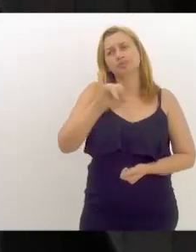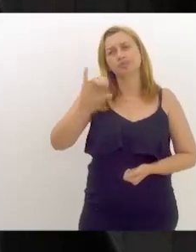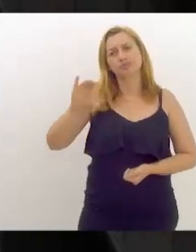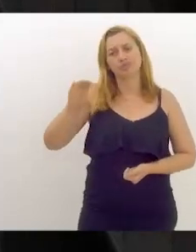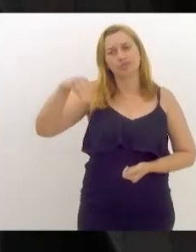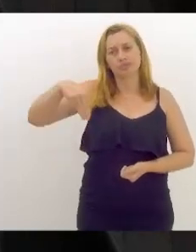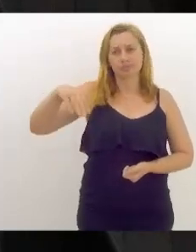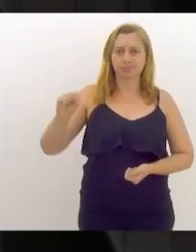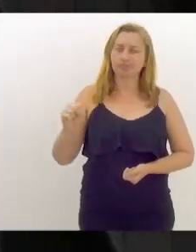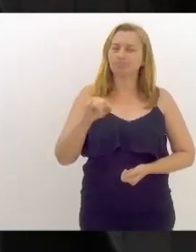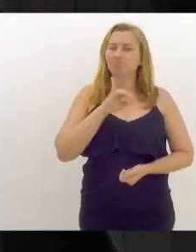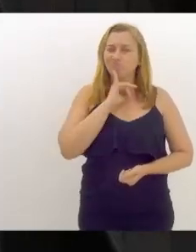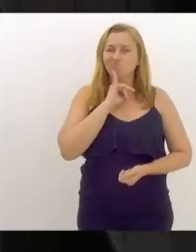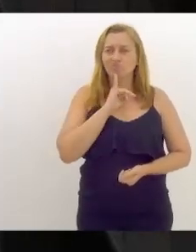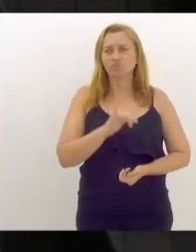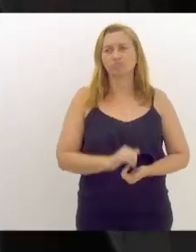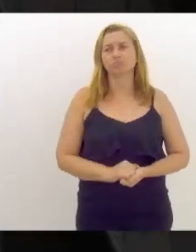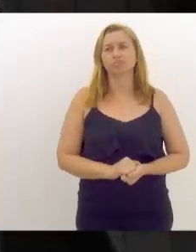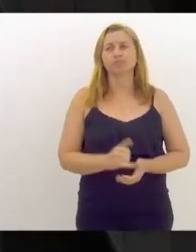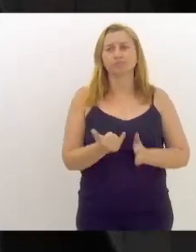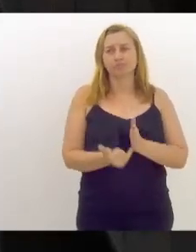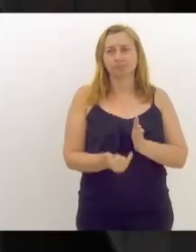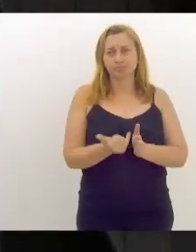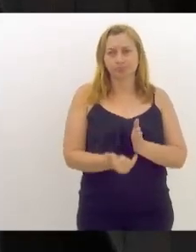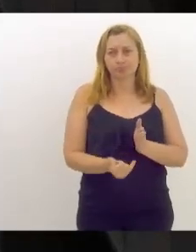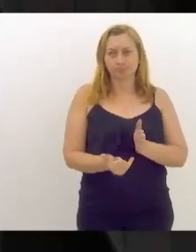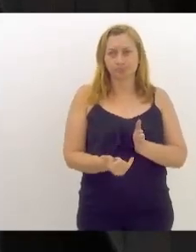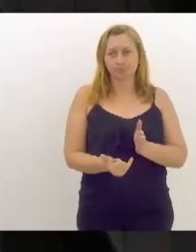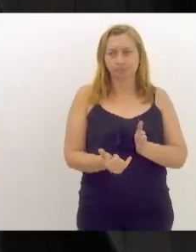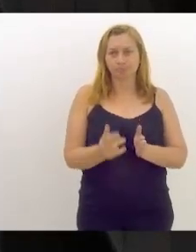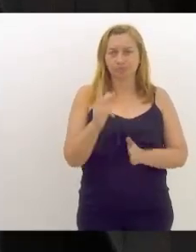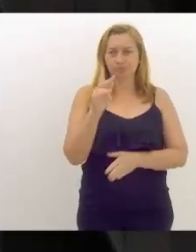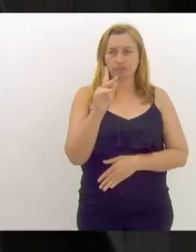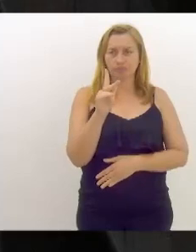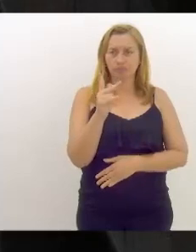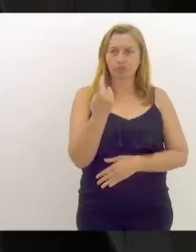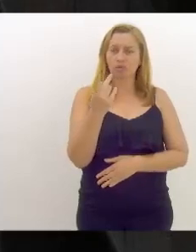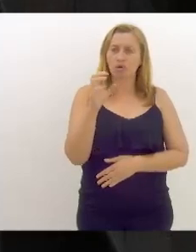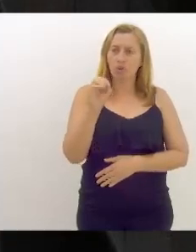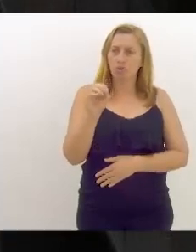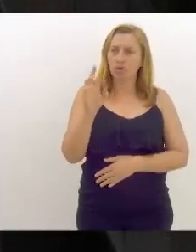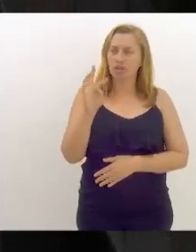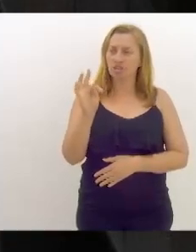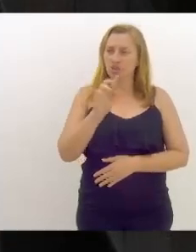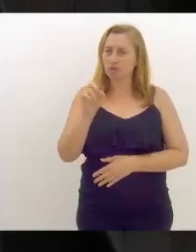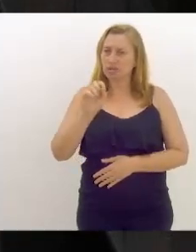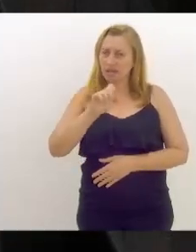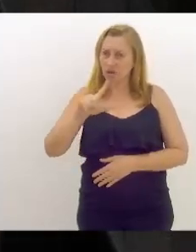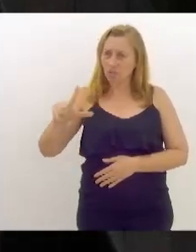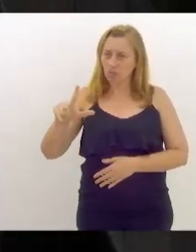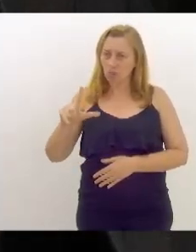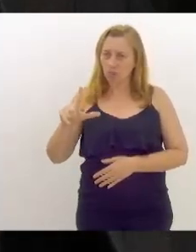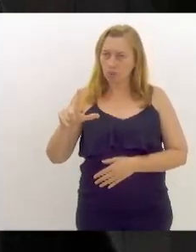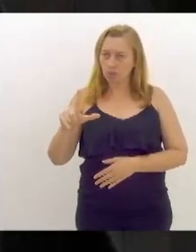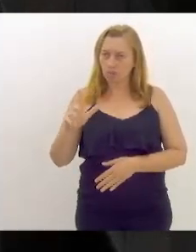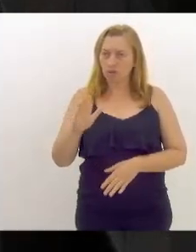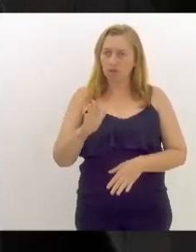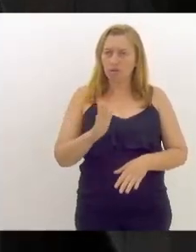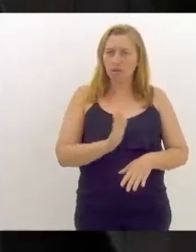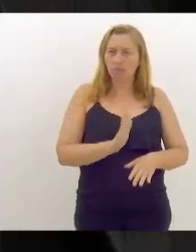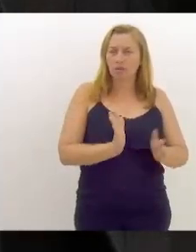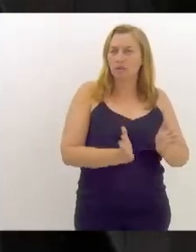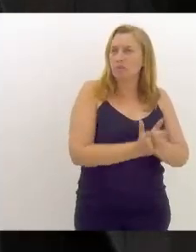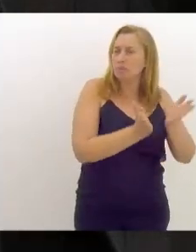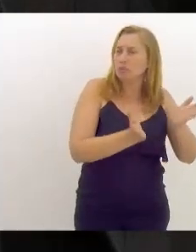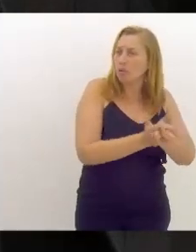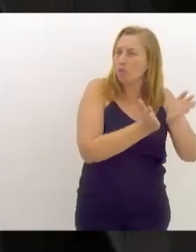ICMS, infelizmente, é um imposto horizontal. Isso quer dizer, uma alíquota vale para o mais pobre,